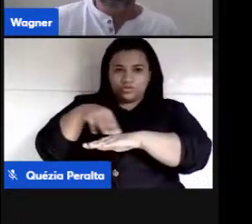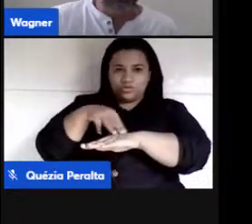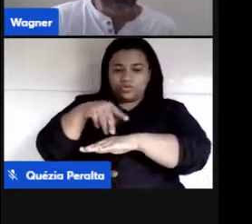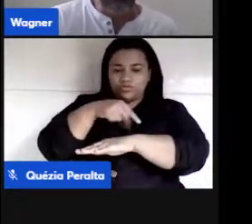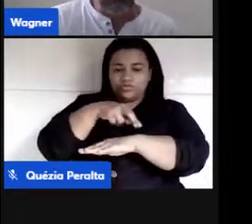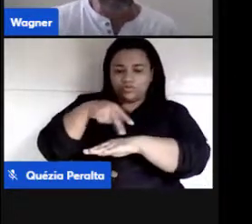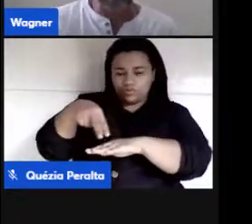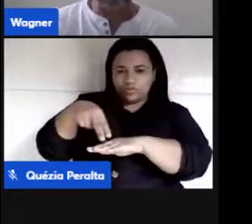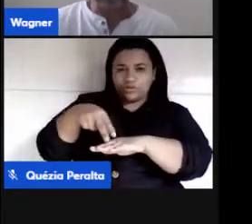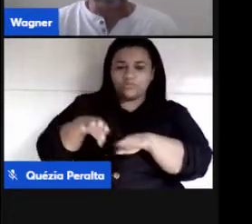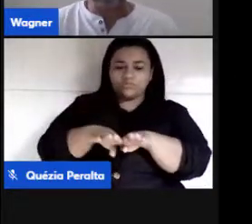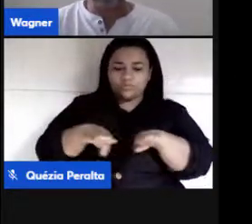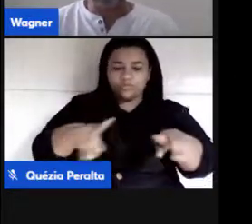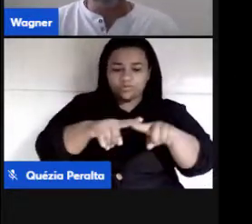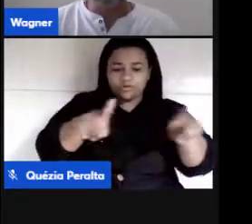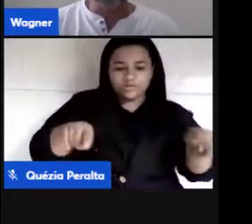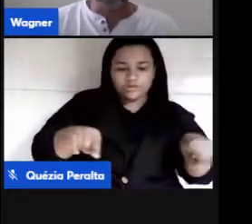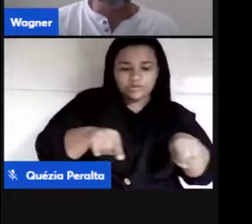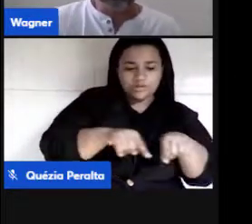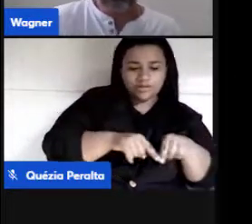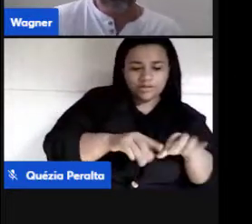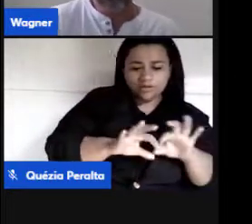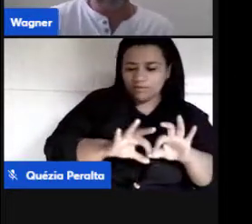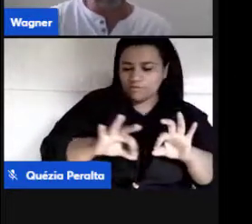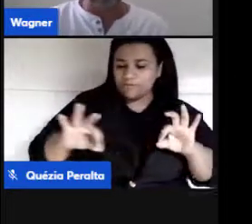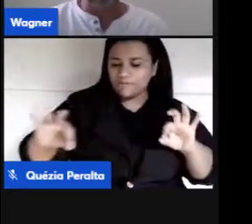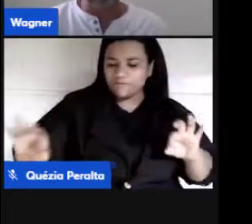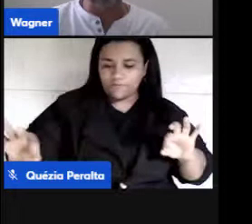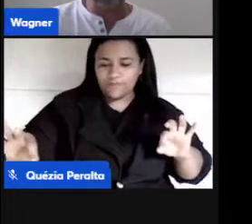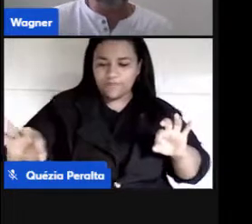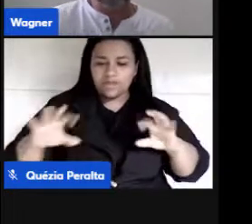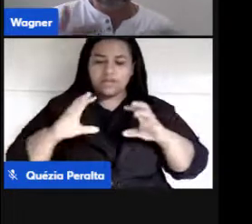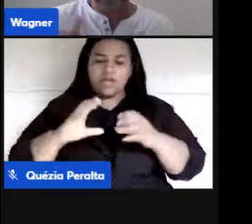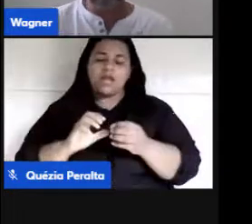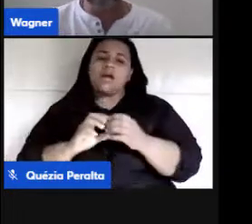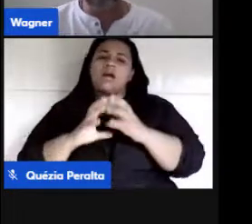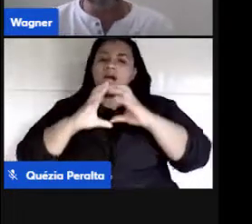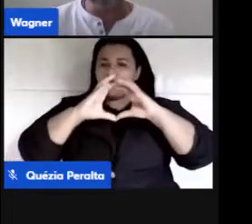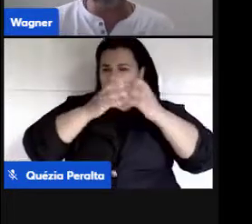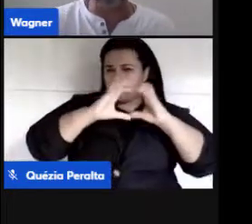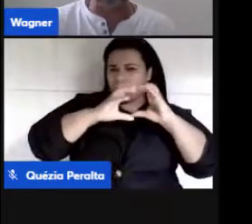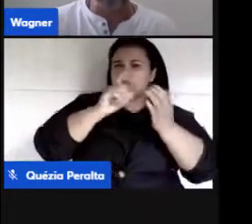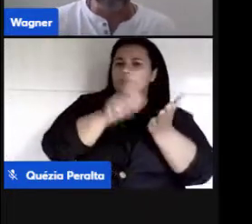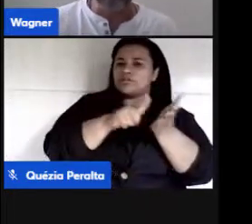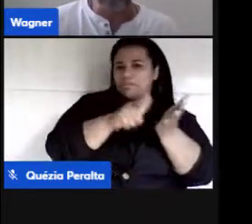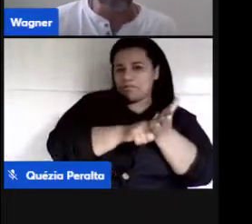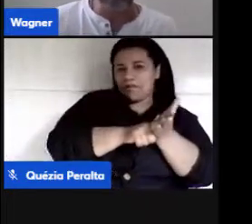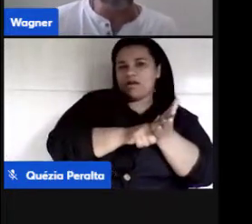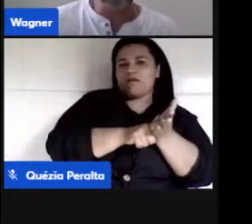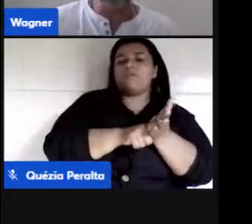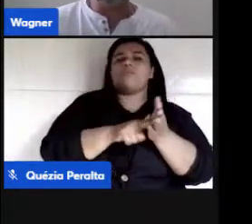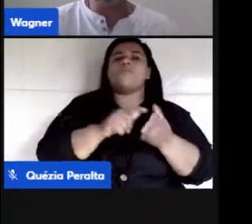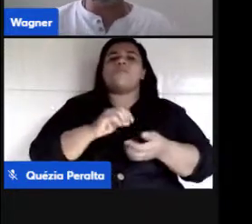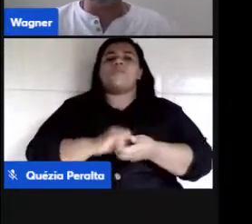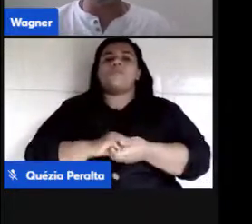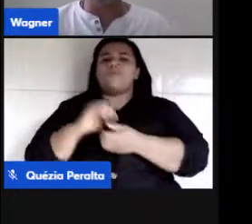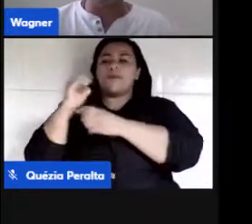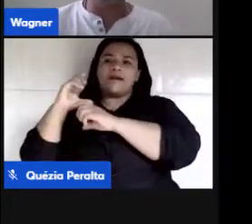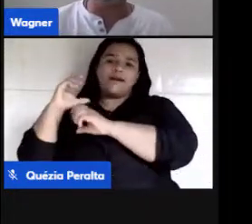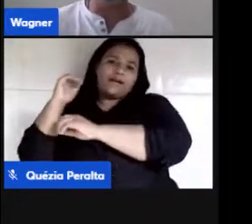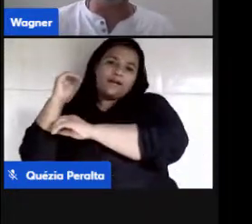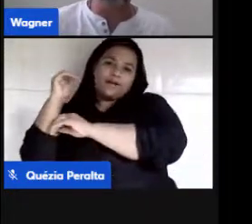fita, usando bolinha de papel, usando caixinha de isopor, garrafa PET, enfim. É possível, sim, com